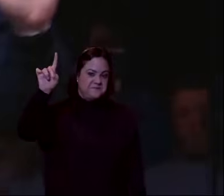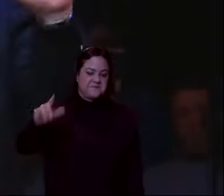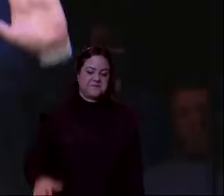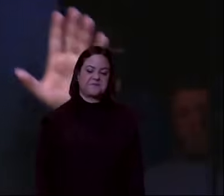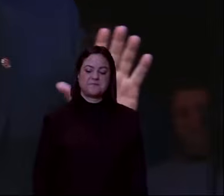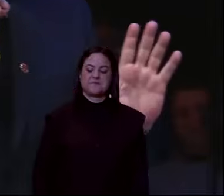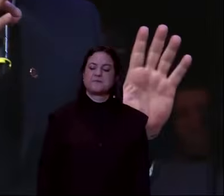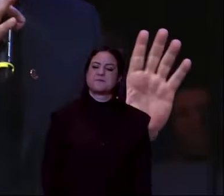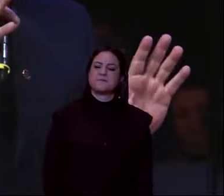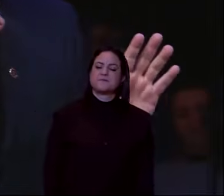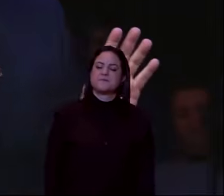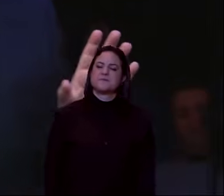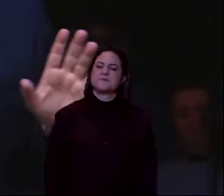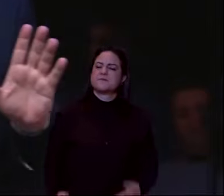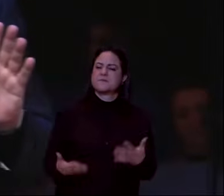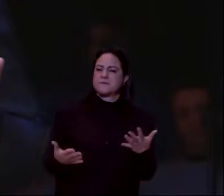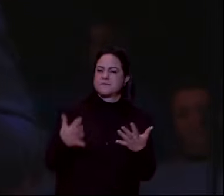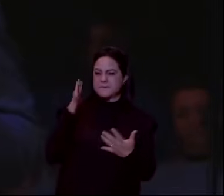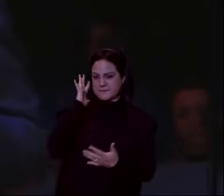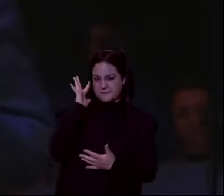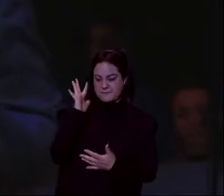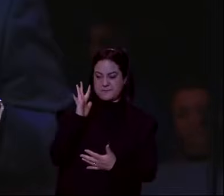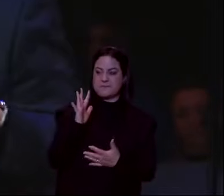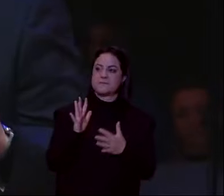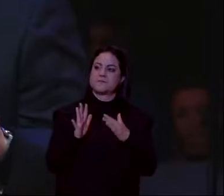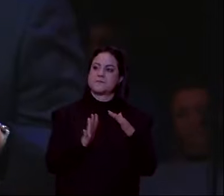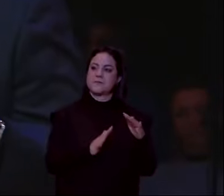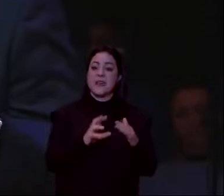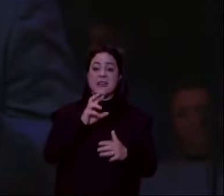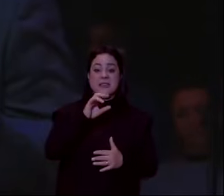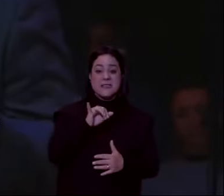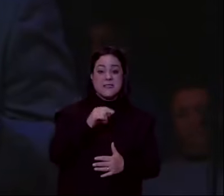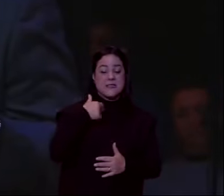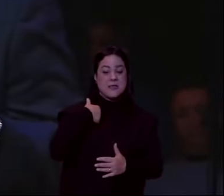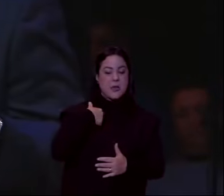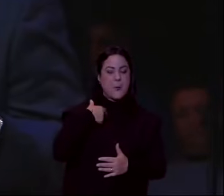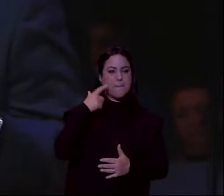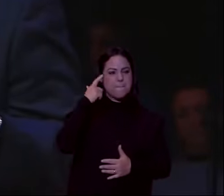Agora você imagina uma coisa aqui, né? Se eu somar